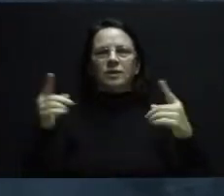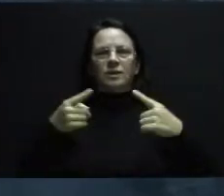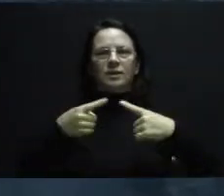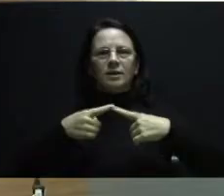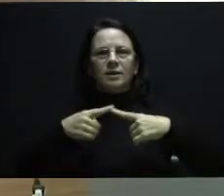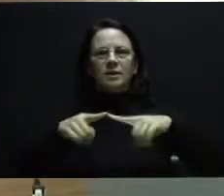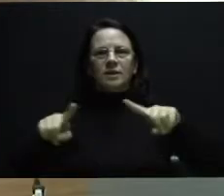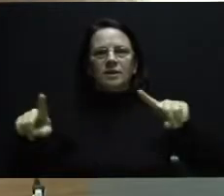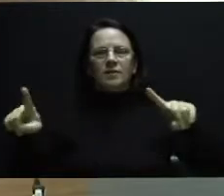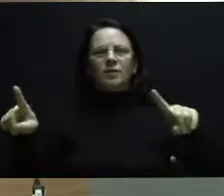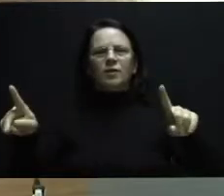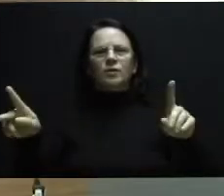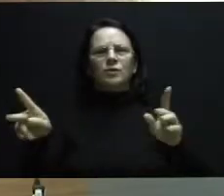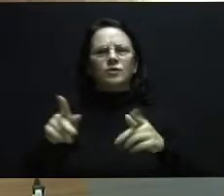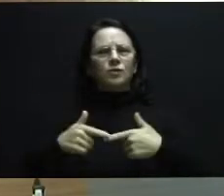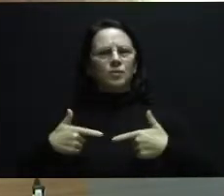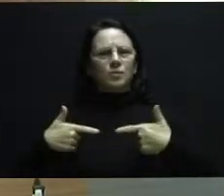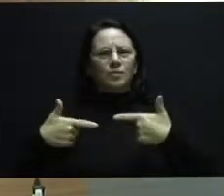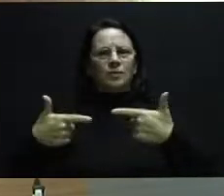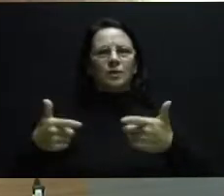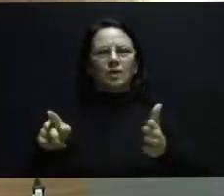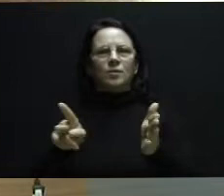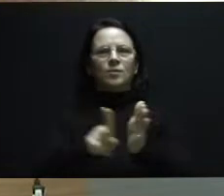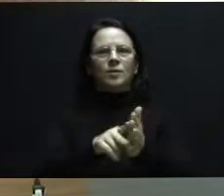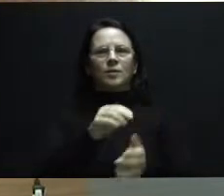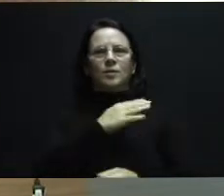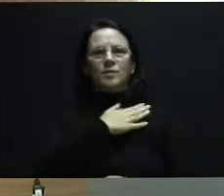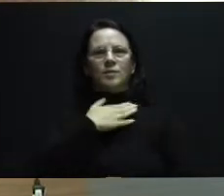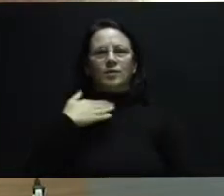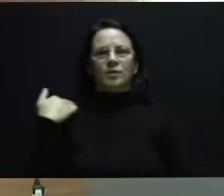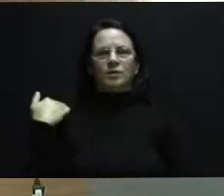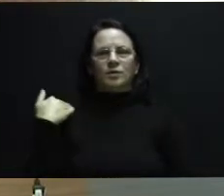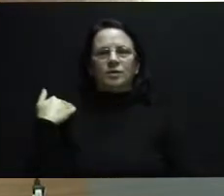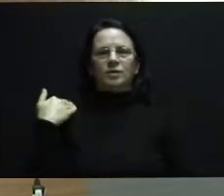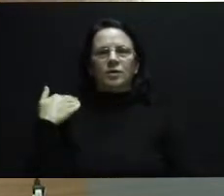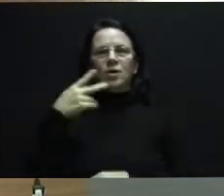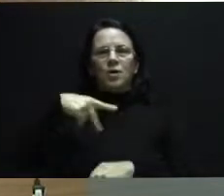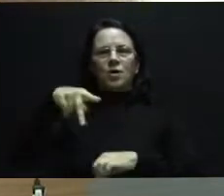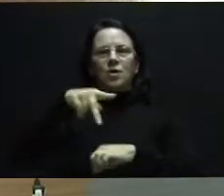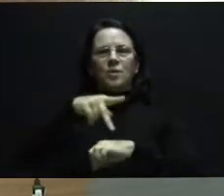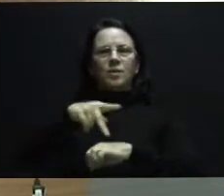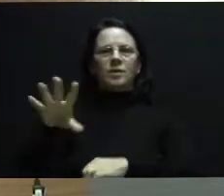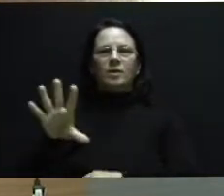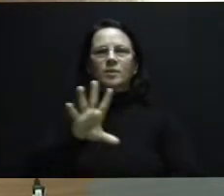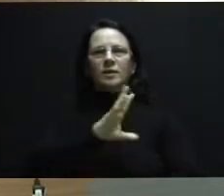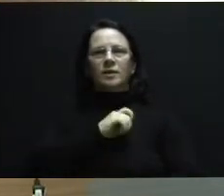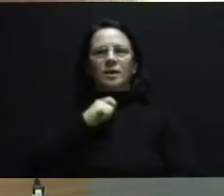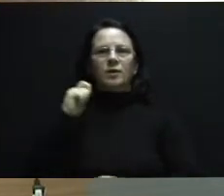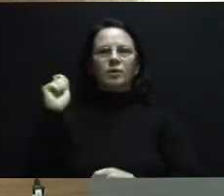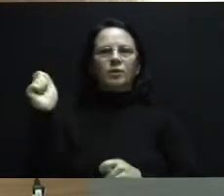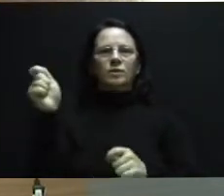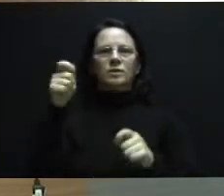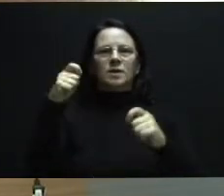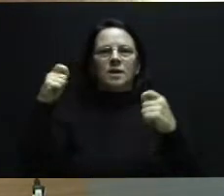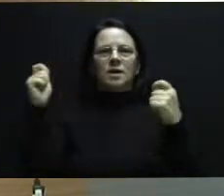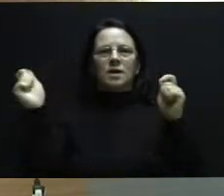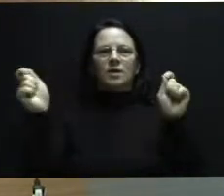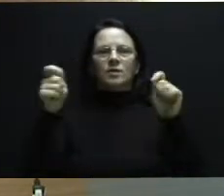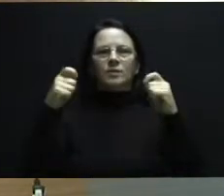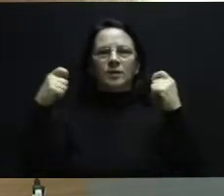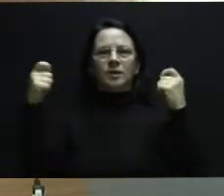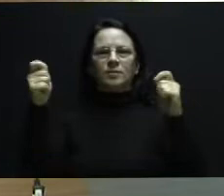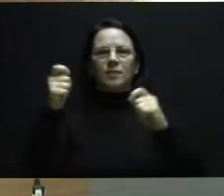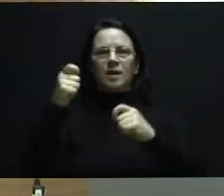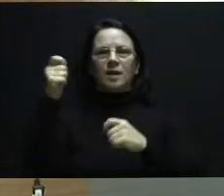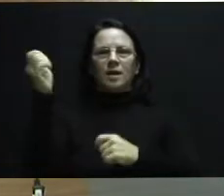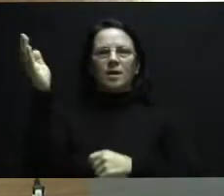liberdade, desafio o nosso peito à própria morte. Ó pátria amada, toda pátria, salve,